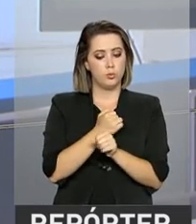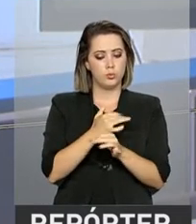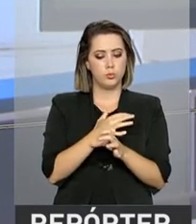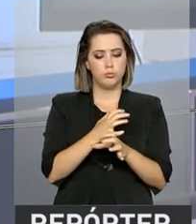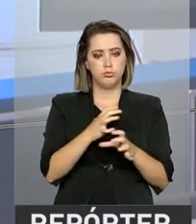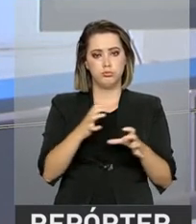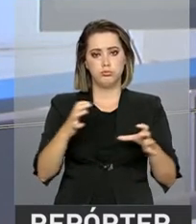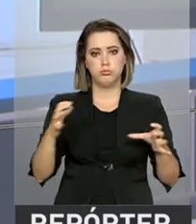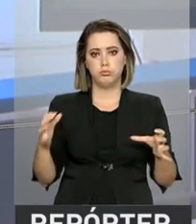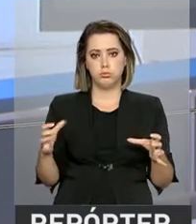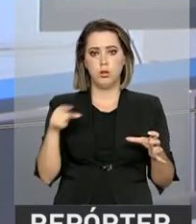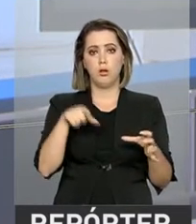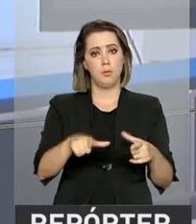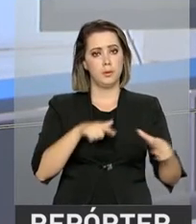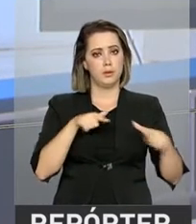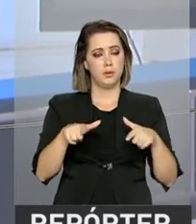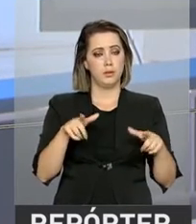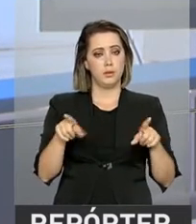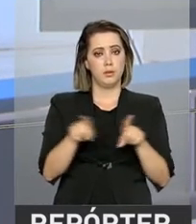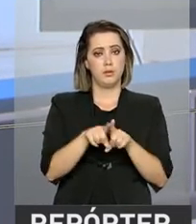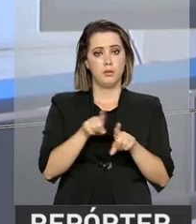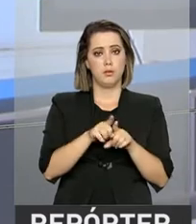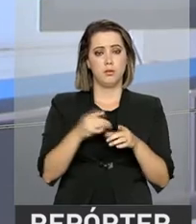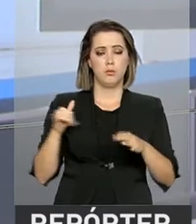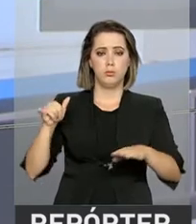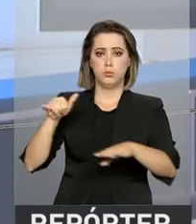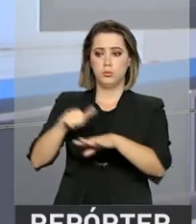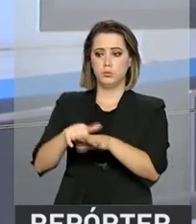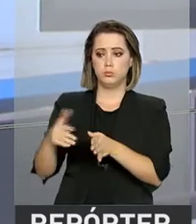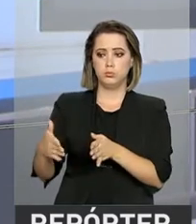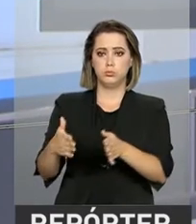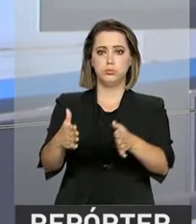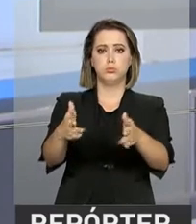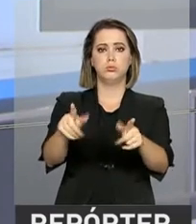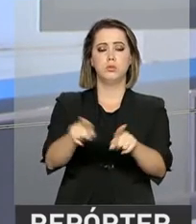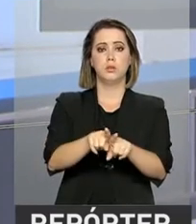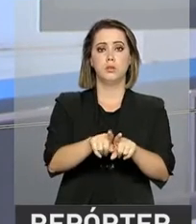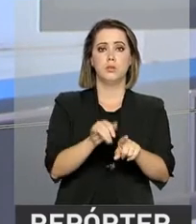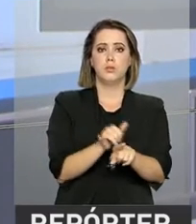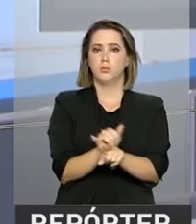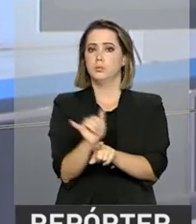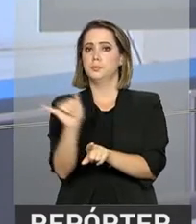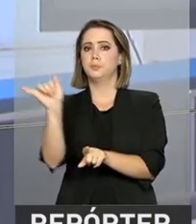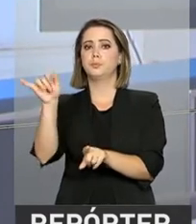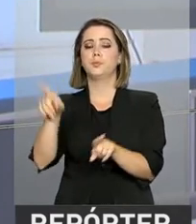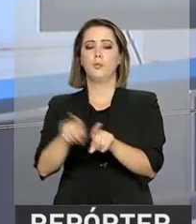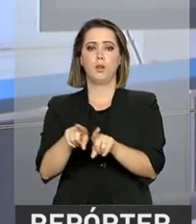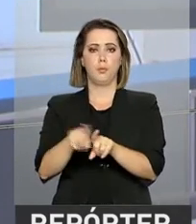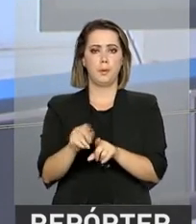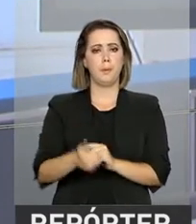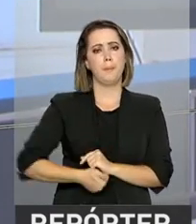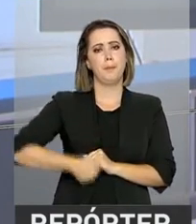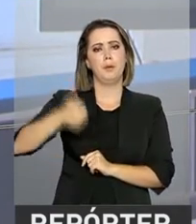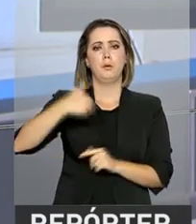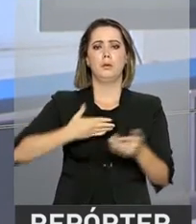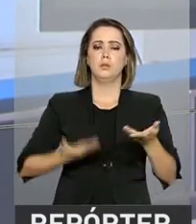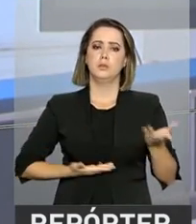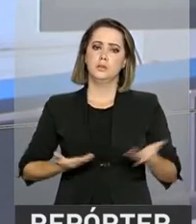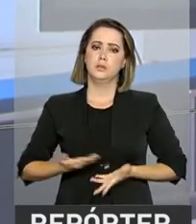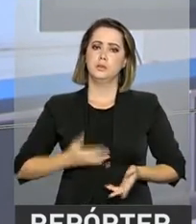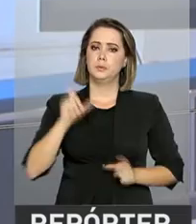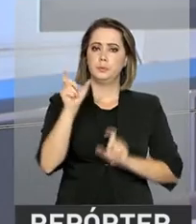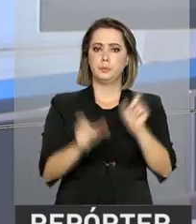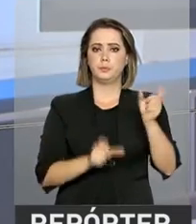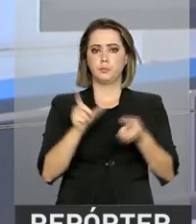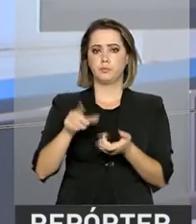novos terminais, pátios de aeronaves e pistas de pouso e decolagem. A ideia é melhorar os serviços para os